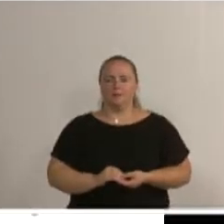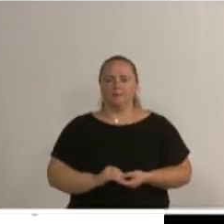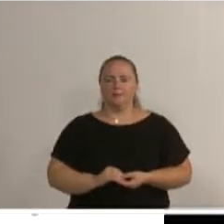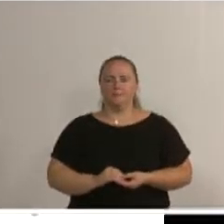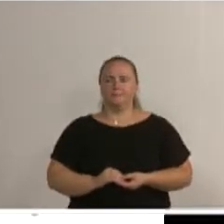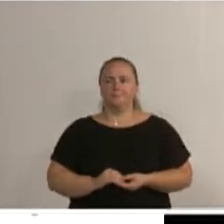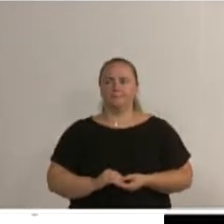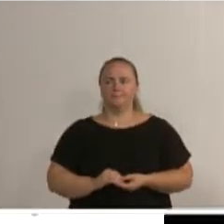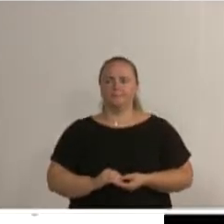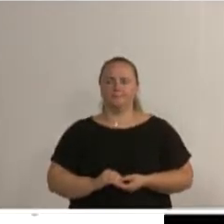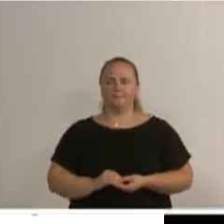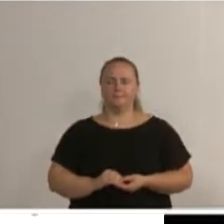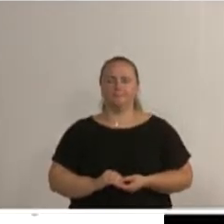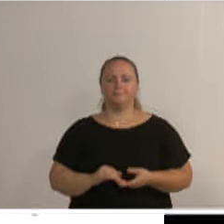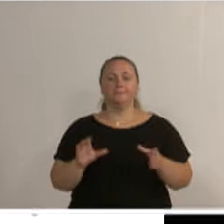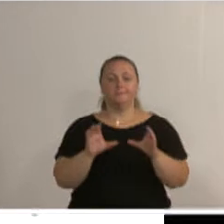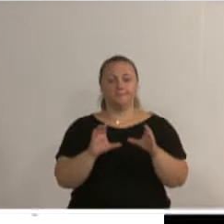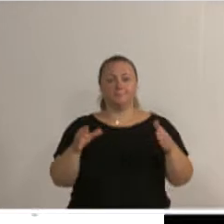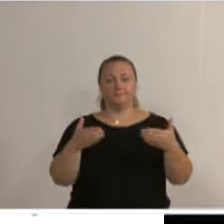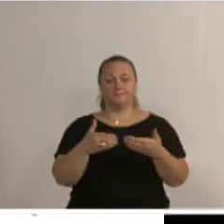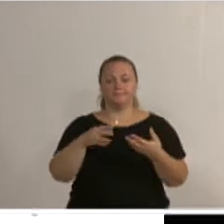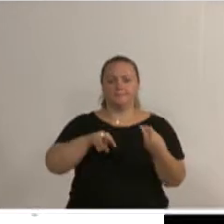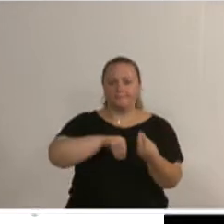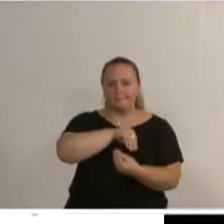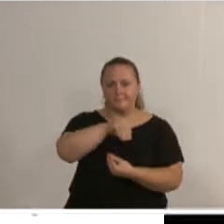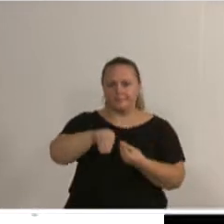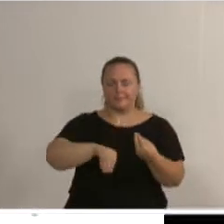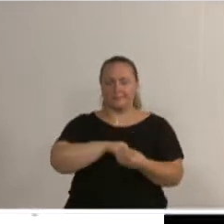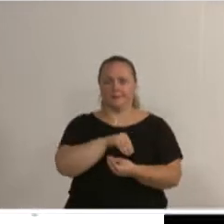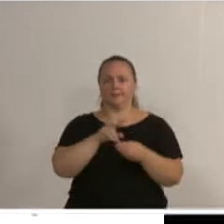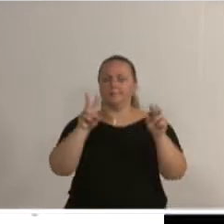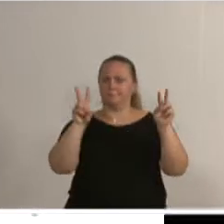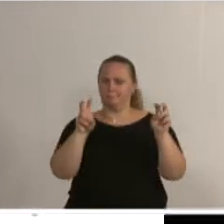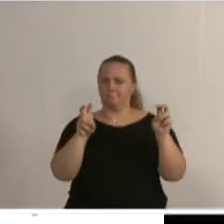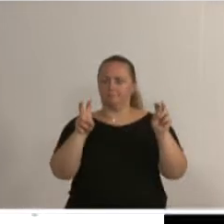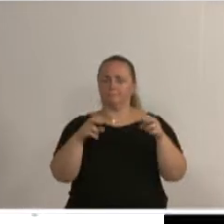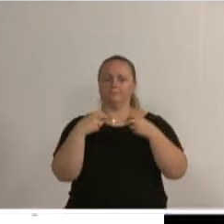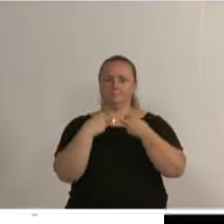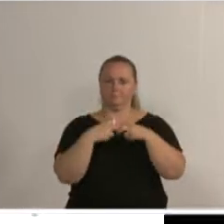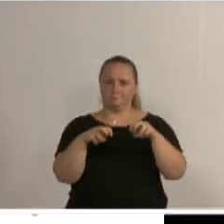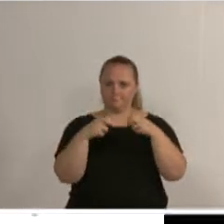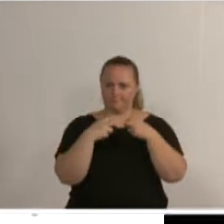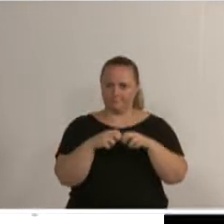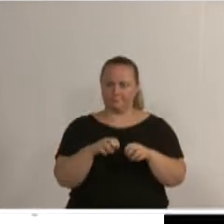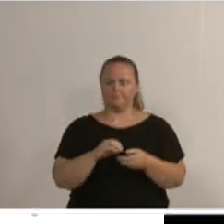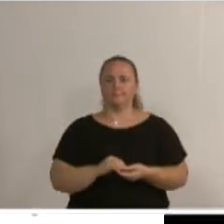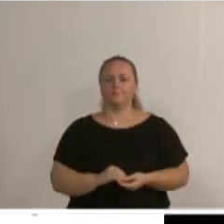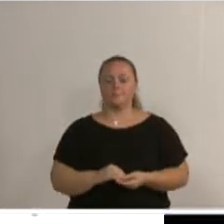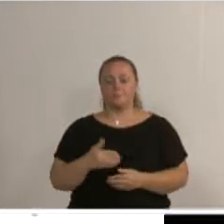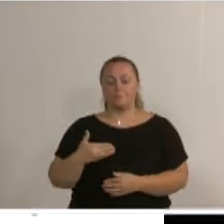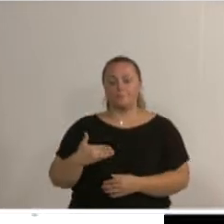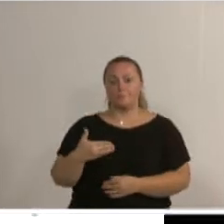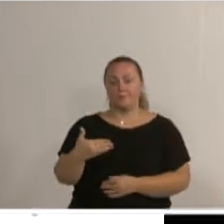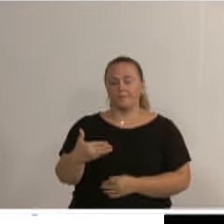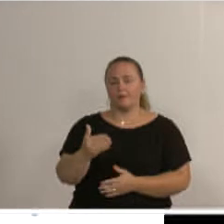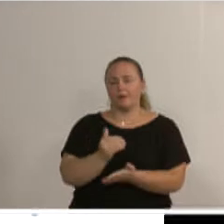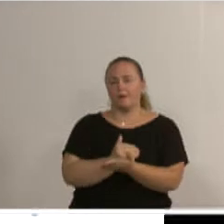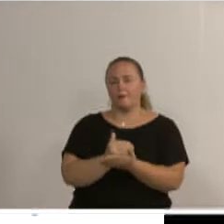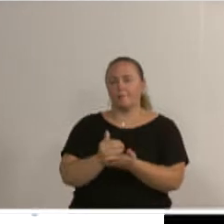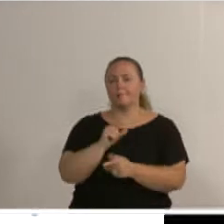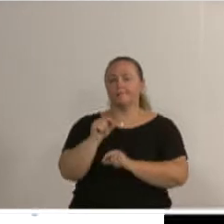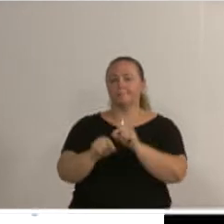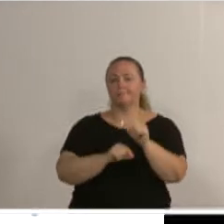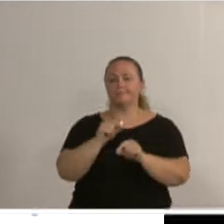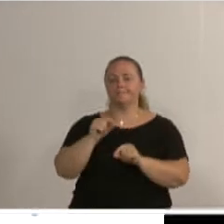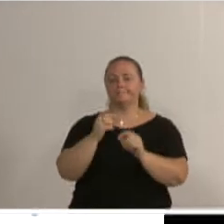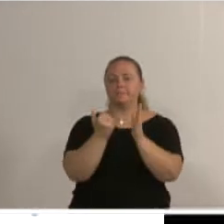Bom, a Comissão Especial Mista para tratar do transporte público de Blumenau, ela foi instituída após a decisão do